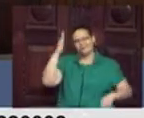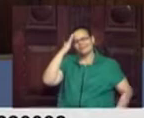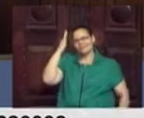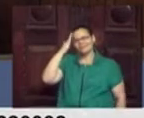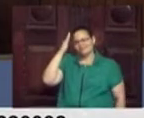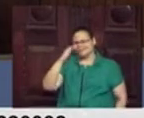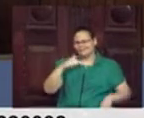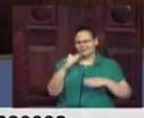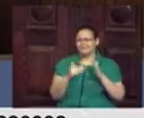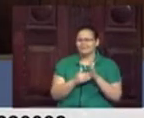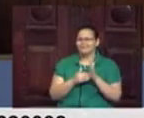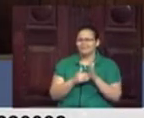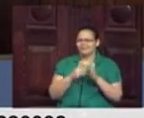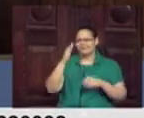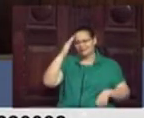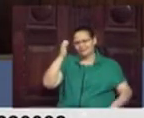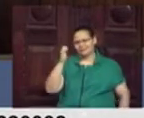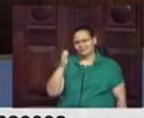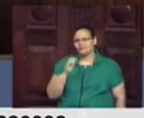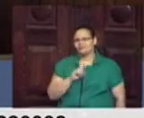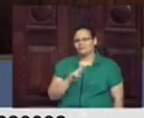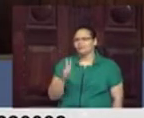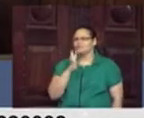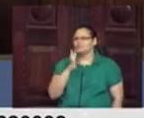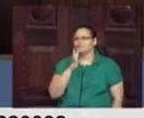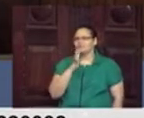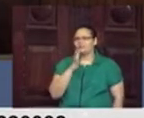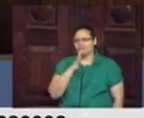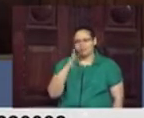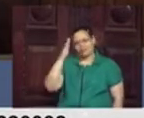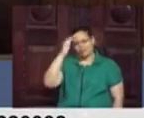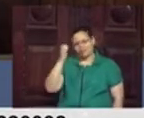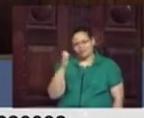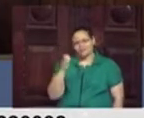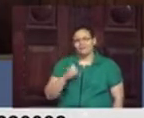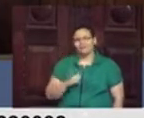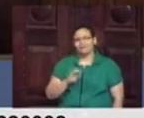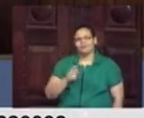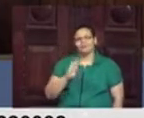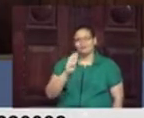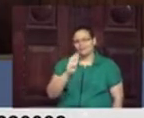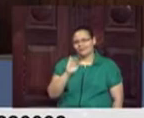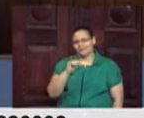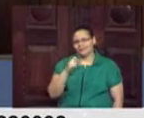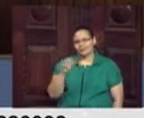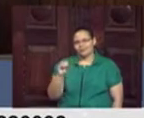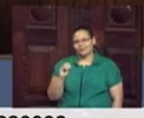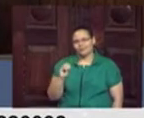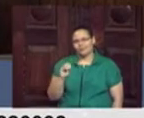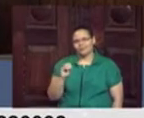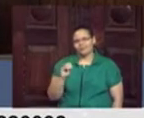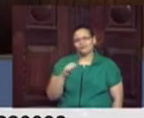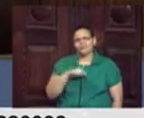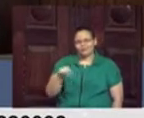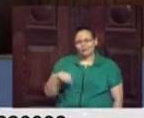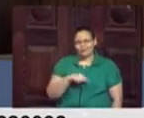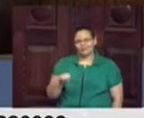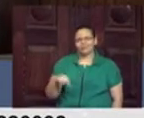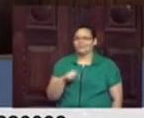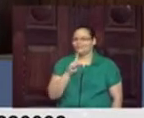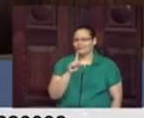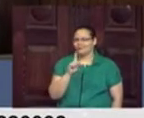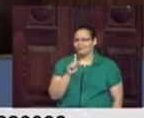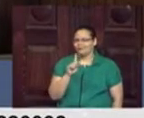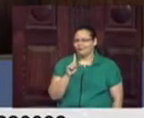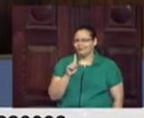disso, todo mundo aqui conhece os nomes, todo mundo sabe, fingem que não, é um assunto proibido. Nós não